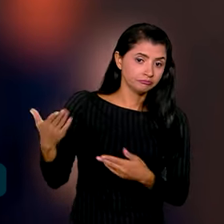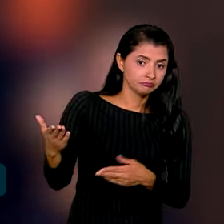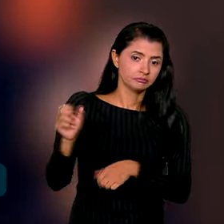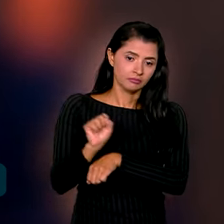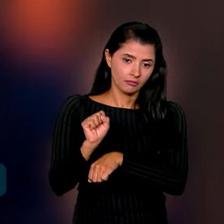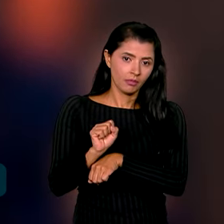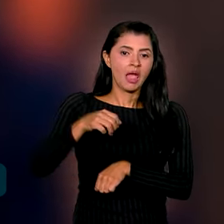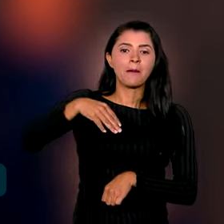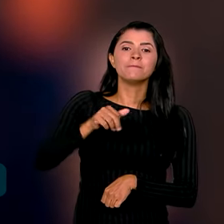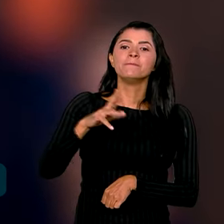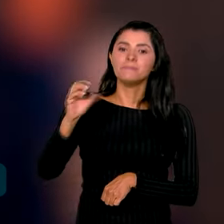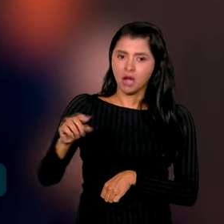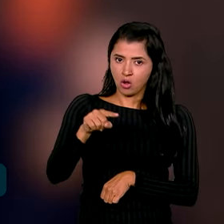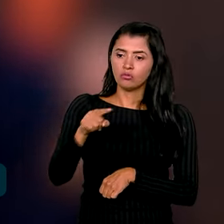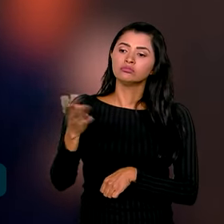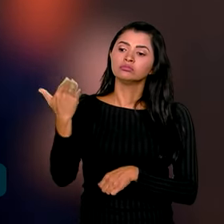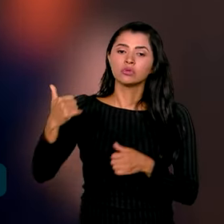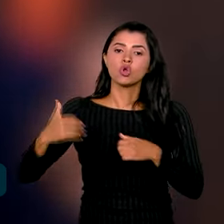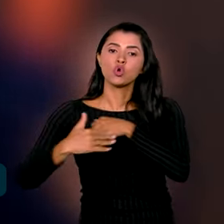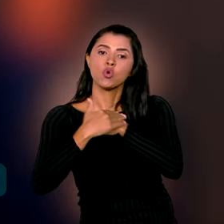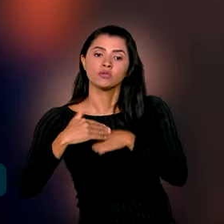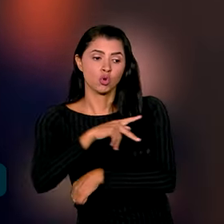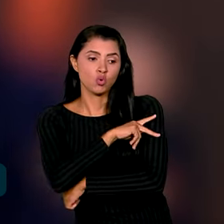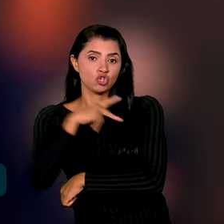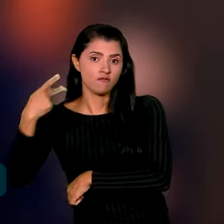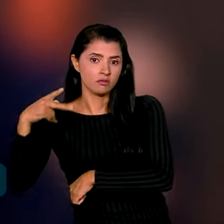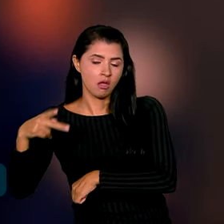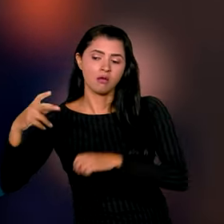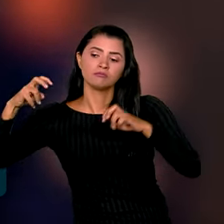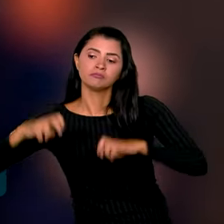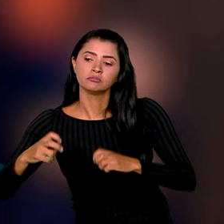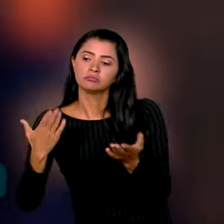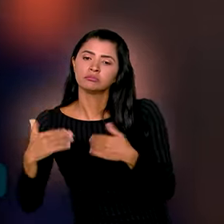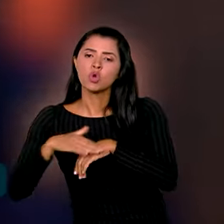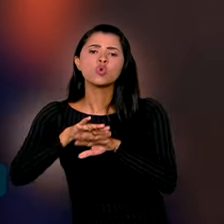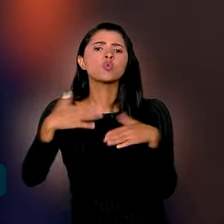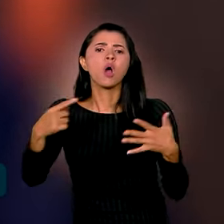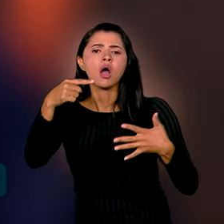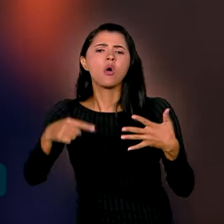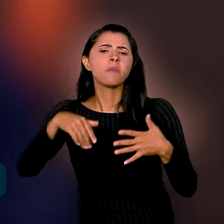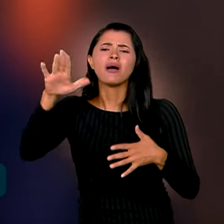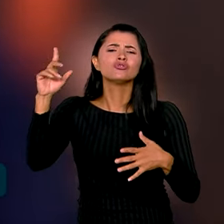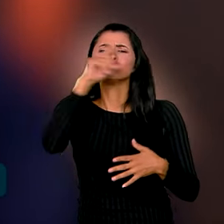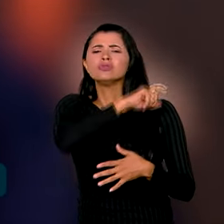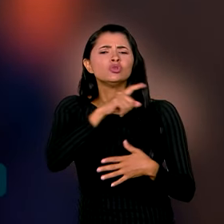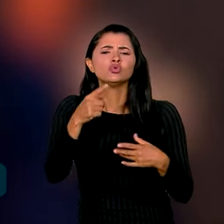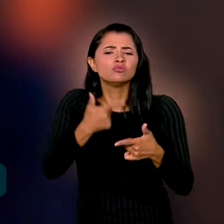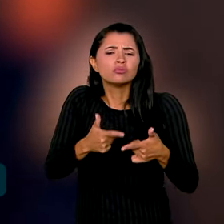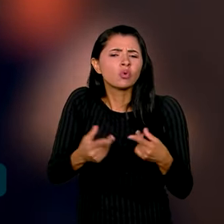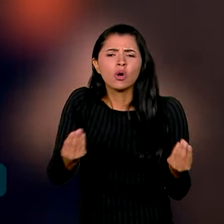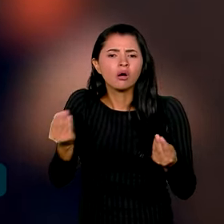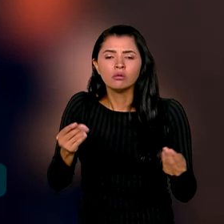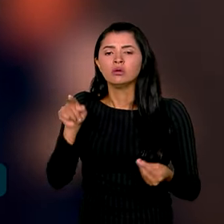coloquei o Mauro Vieira para conversar com o chefe de gabinete dela, para ver quais são os pontos mais problemáticos, e ela